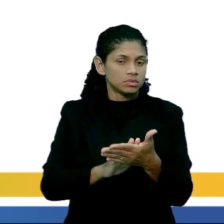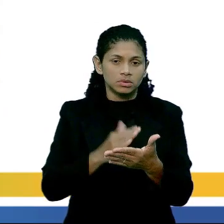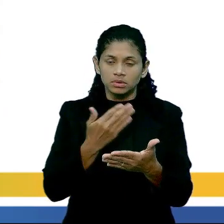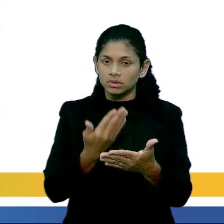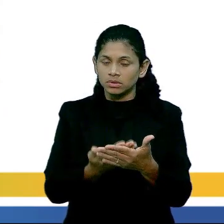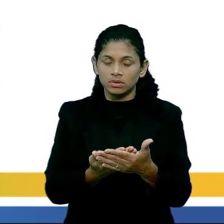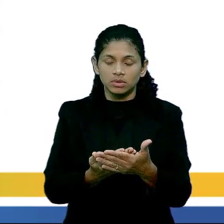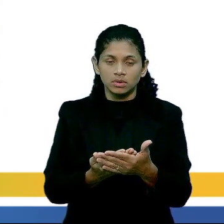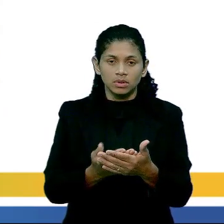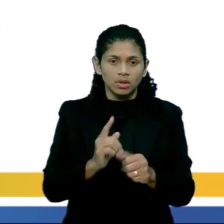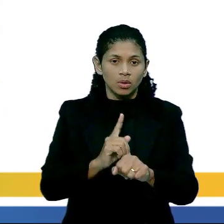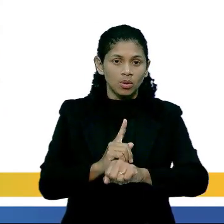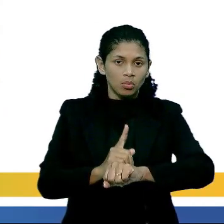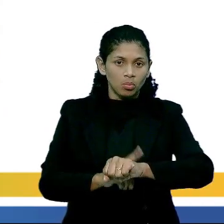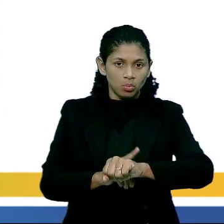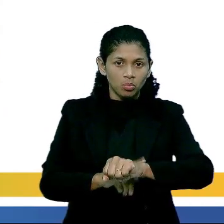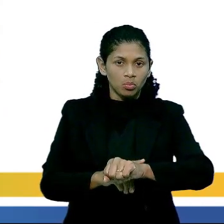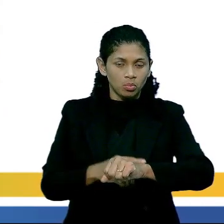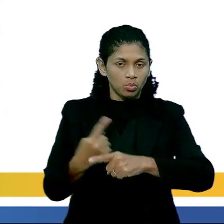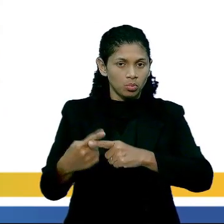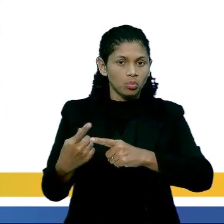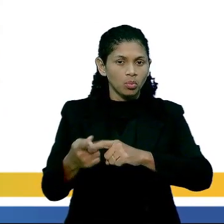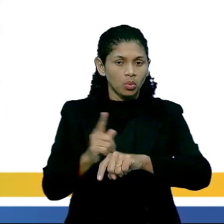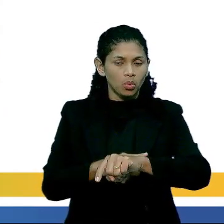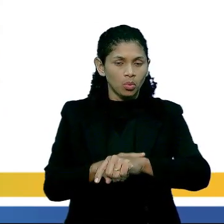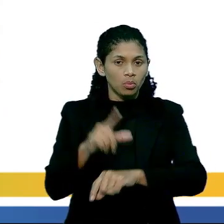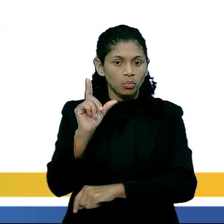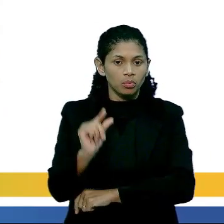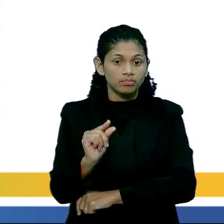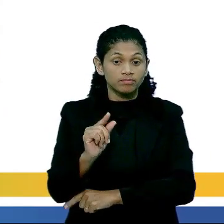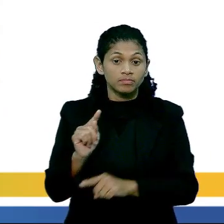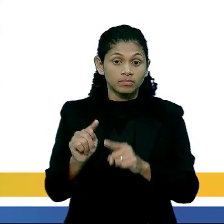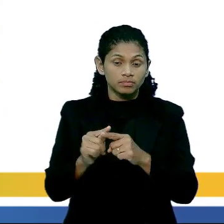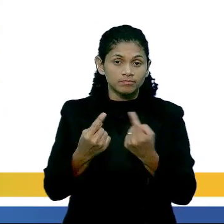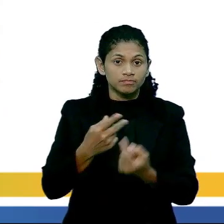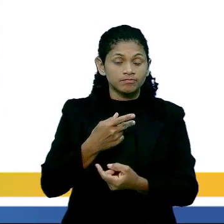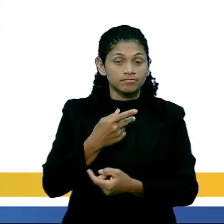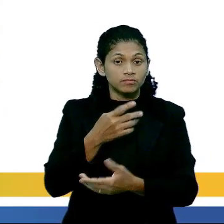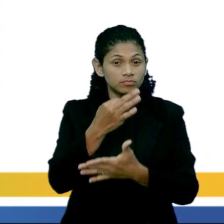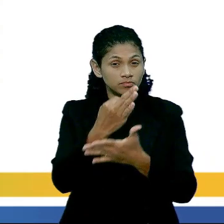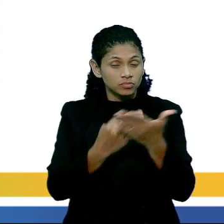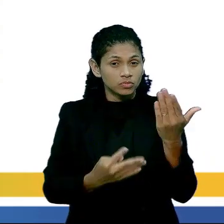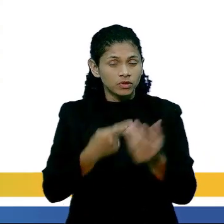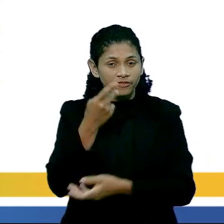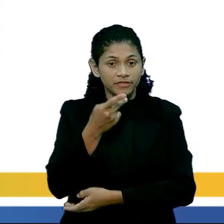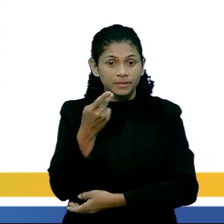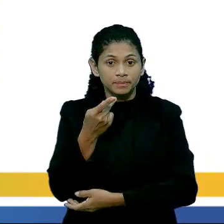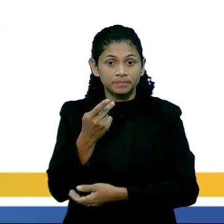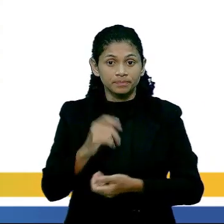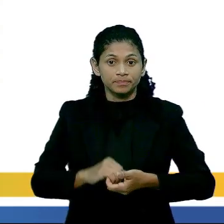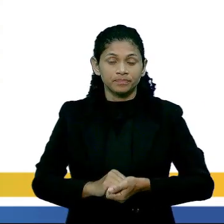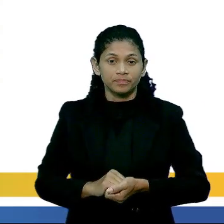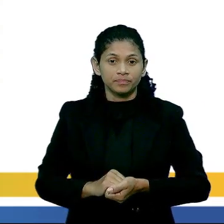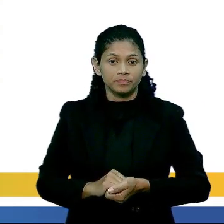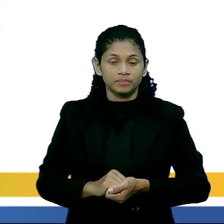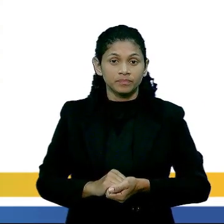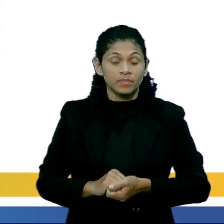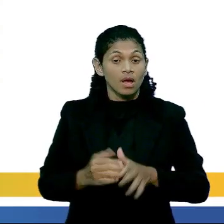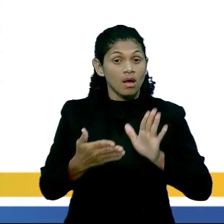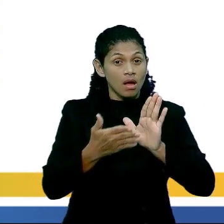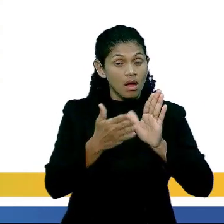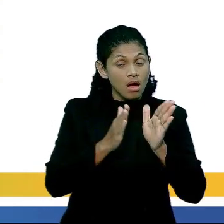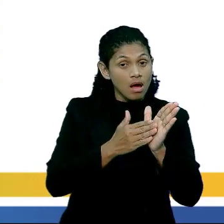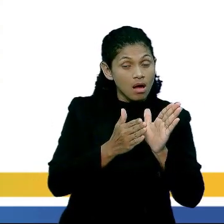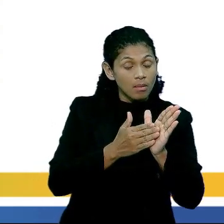tudo aqui né porque o tempo é curto mas o texto ele tá escorrendo ele tá falando que a campanha ela foi